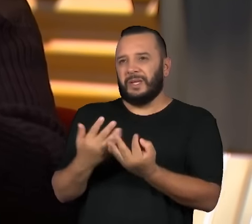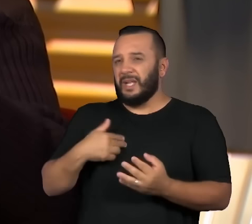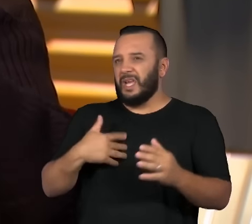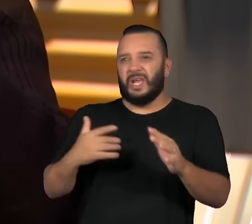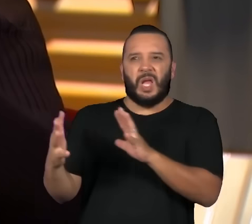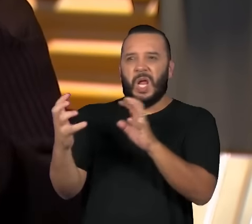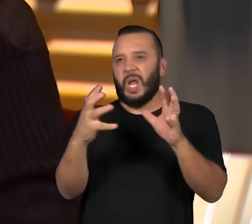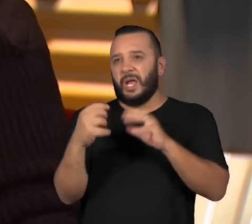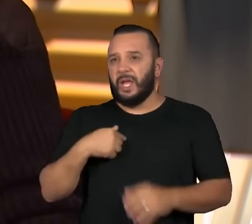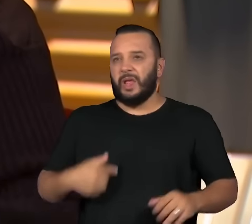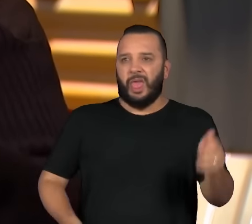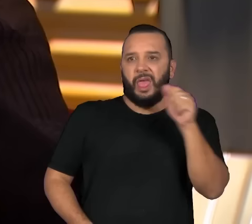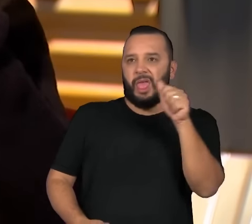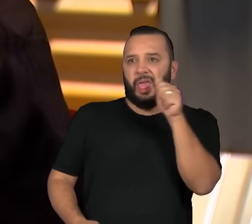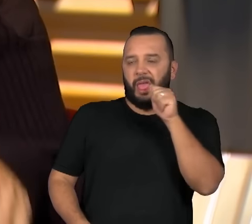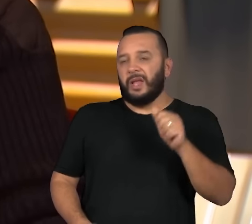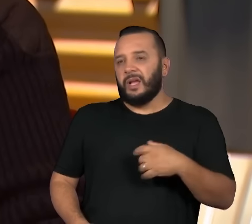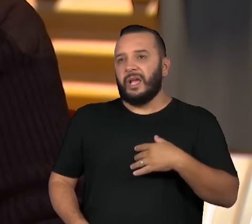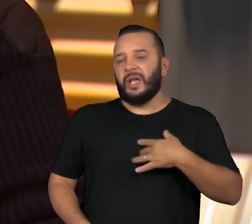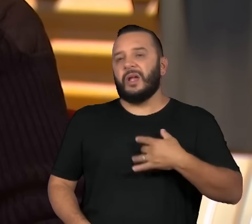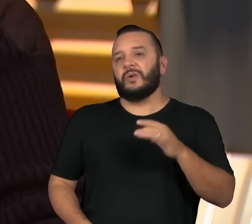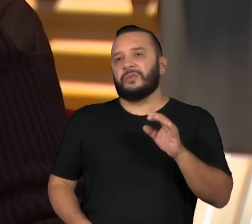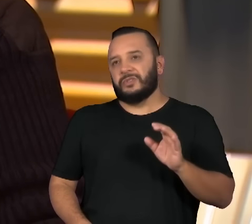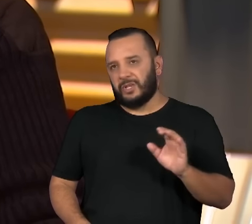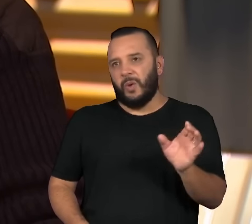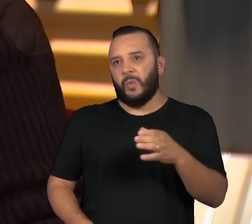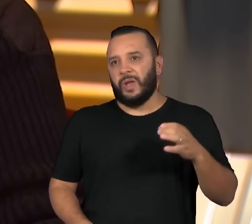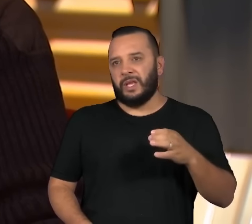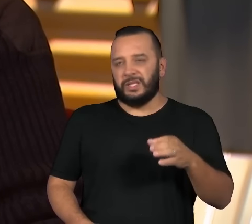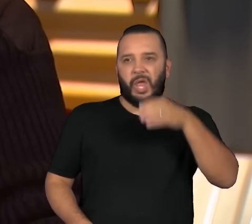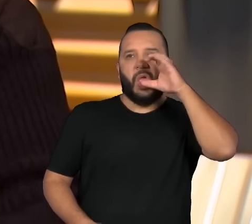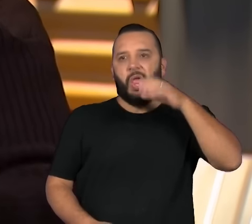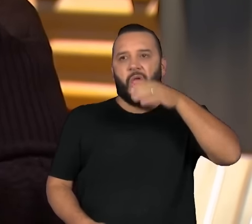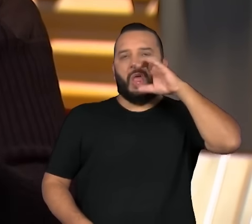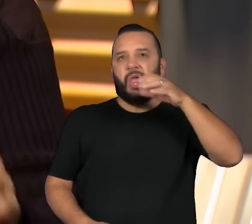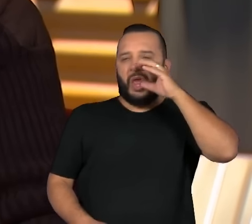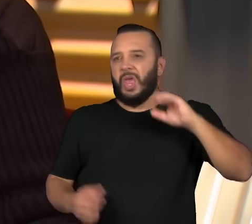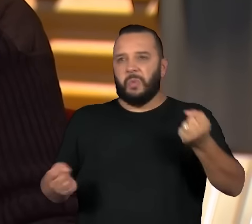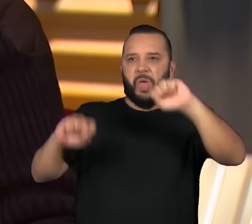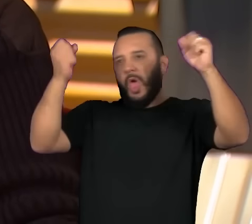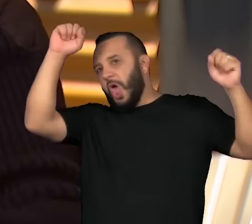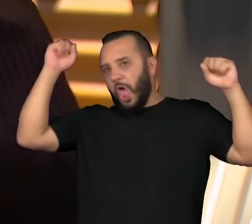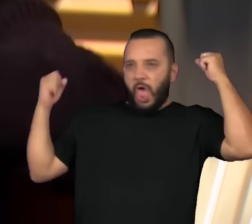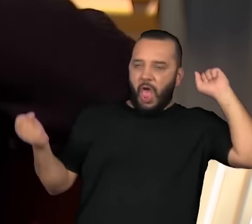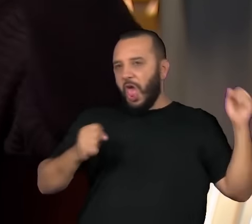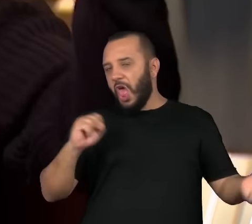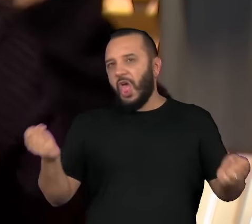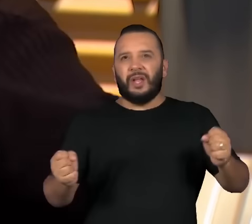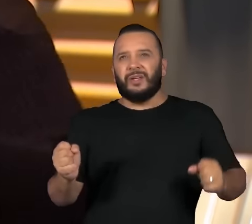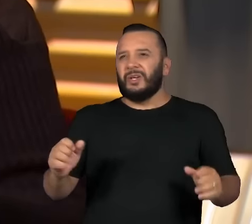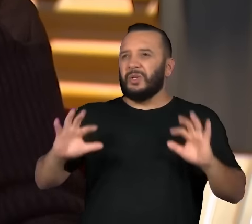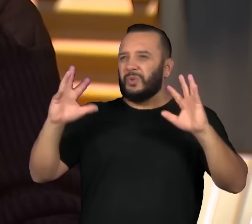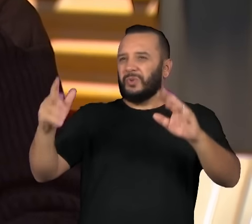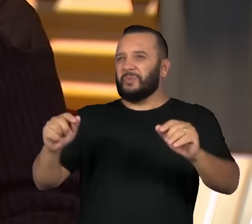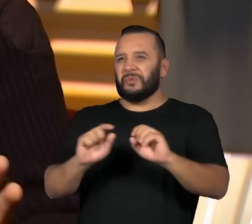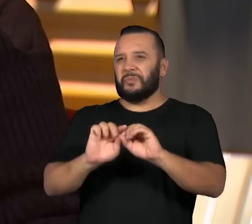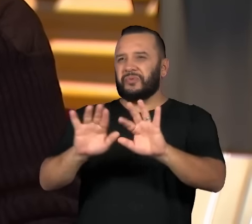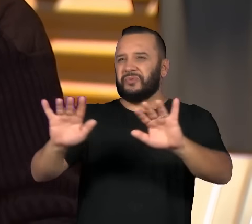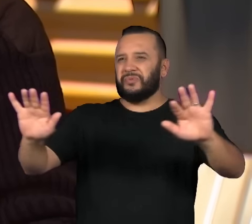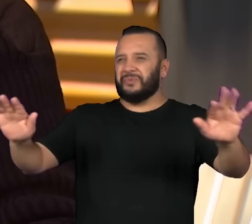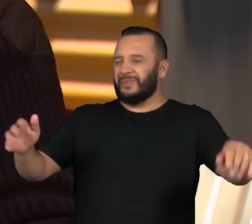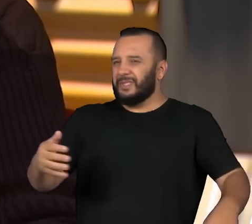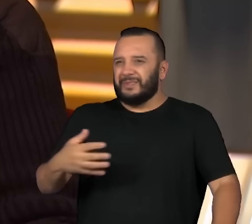pô, tomando uísque, como a gente sempre faz, não sei o quê, eu soltei os cachorros, eu perdi o controle, não sei o quê, foi todo mundo para um lado chorando, foi